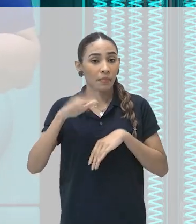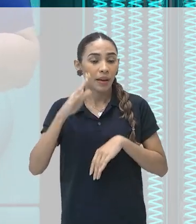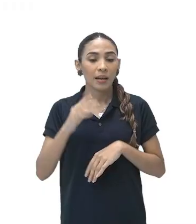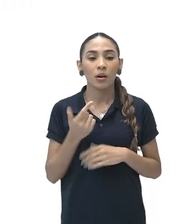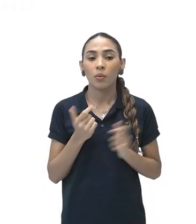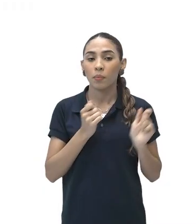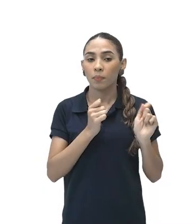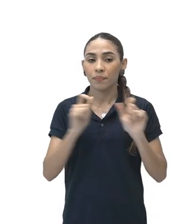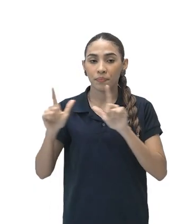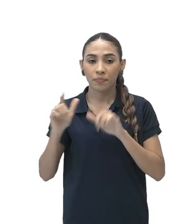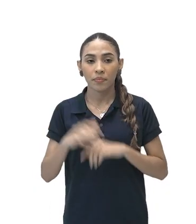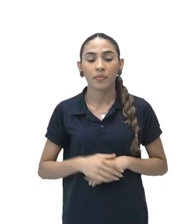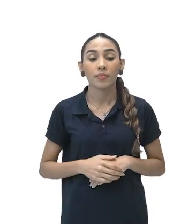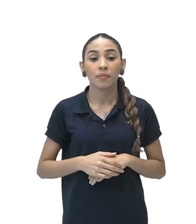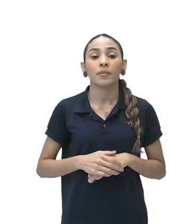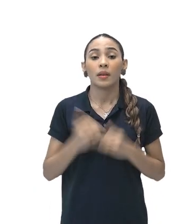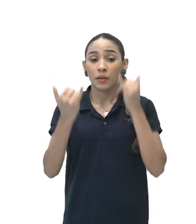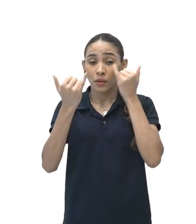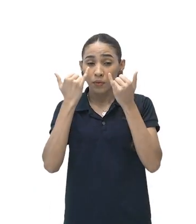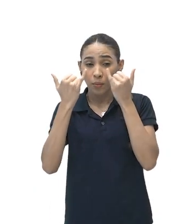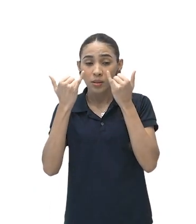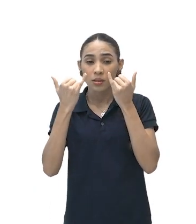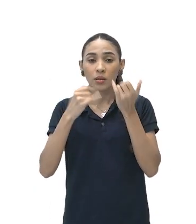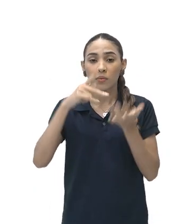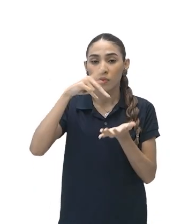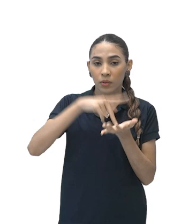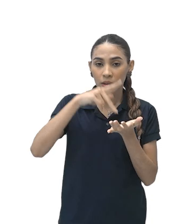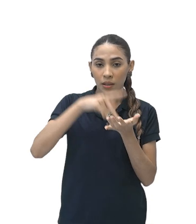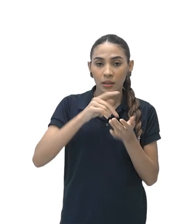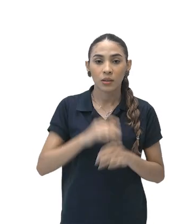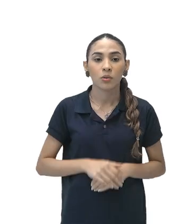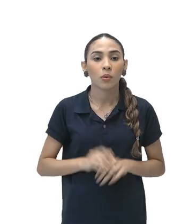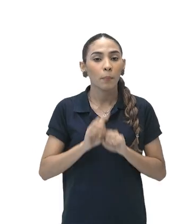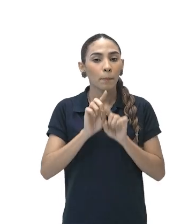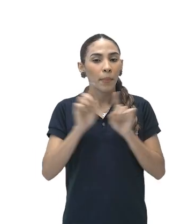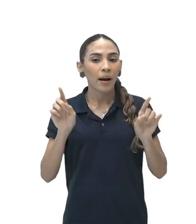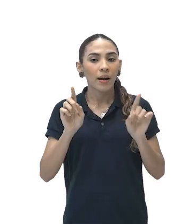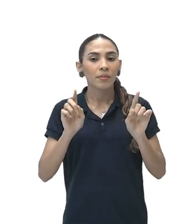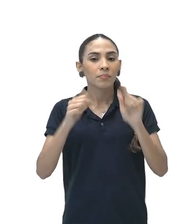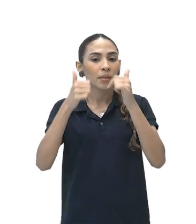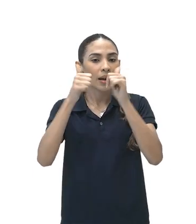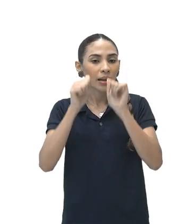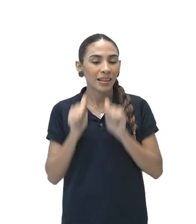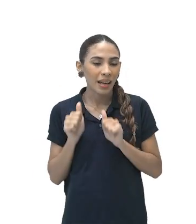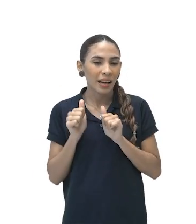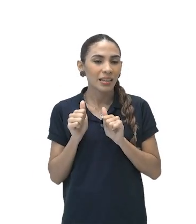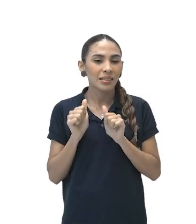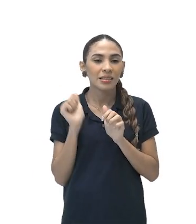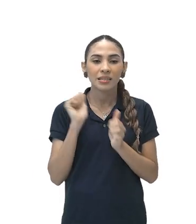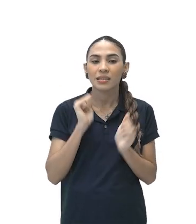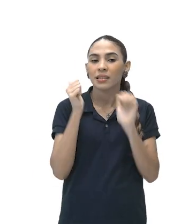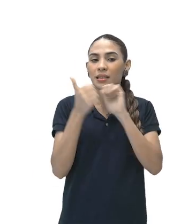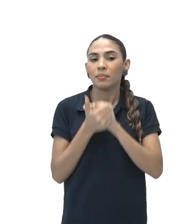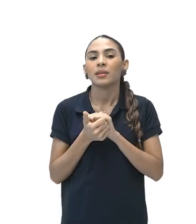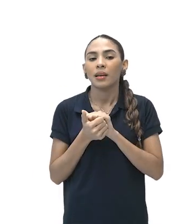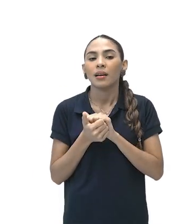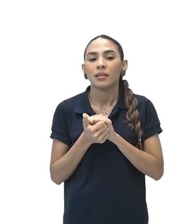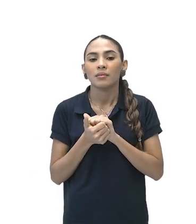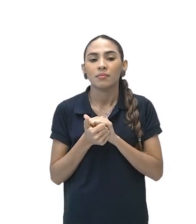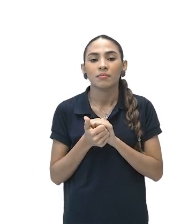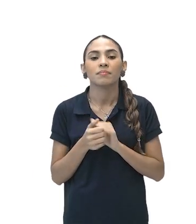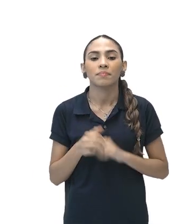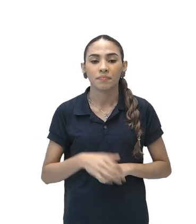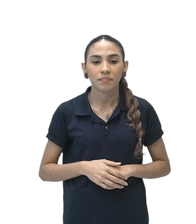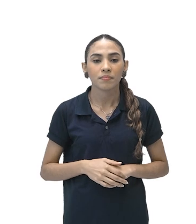próxima cartela diz o seguinte sobre os dados. Dados verdadeiros, porém, com interpretação manipulada.